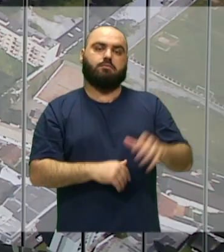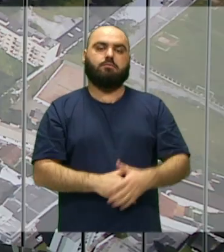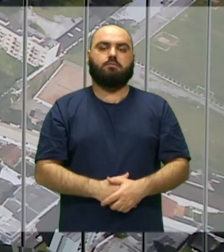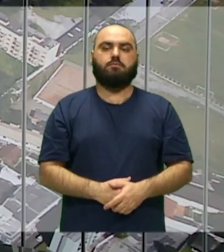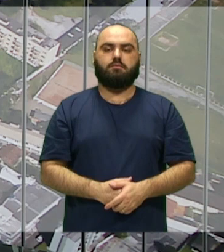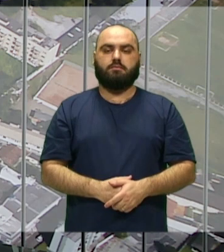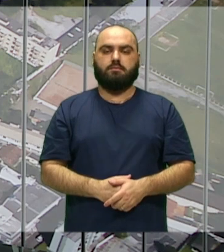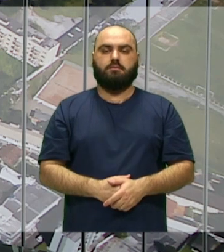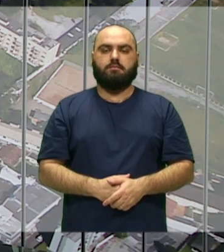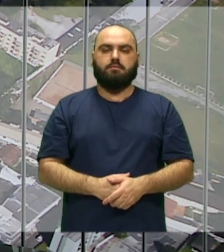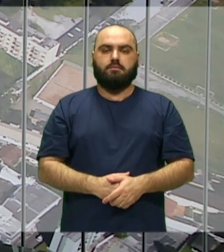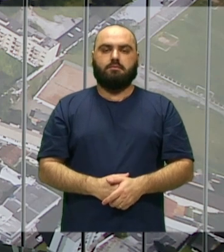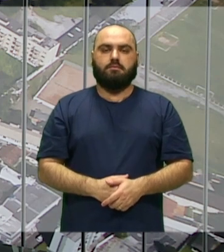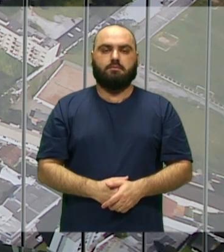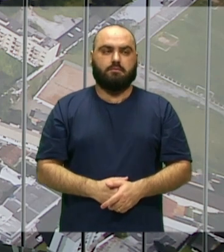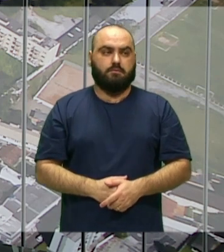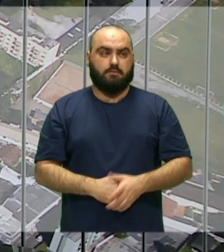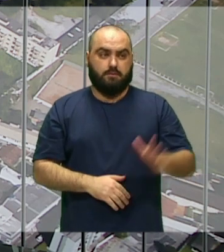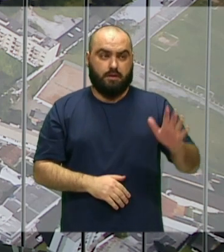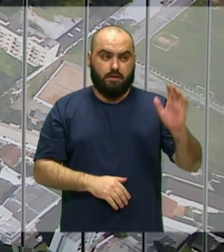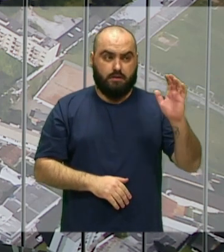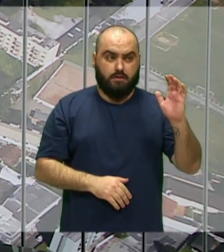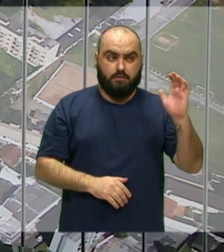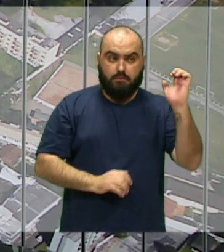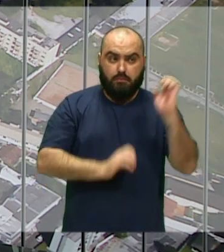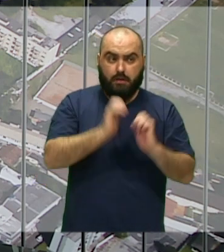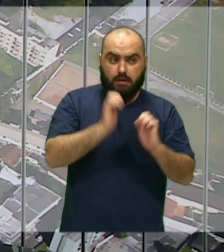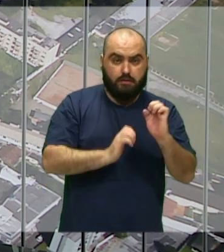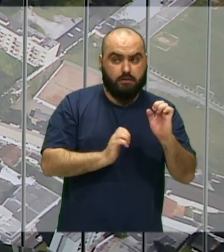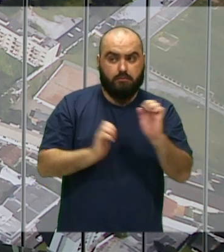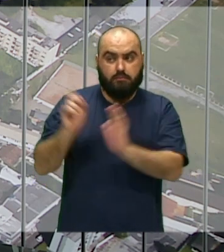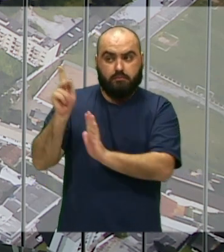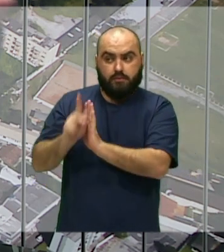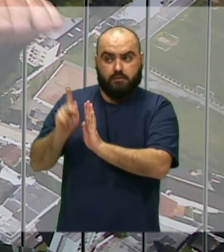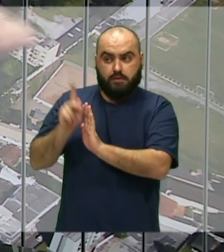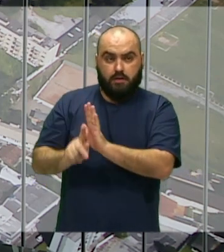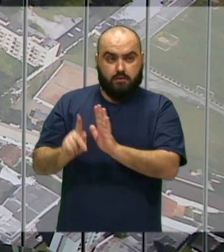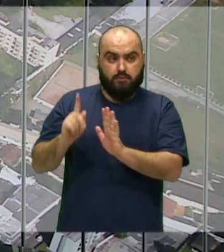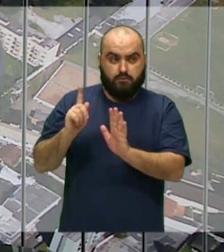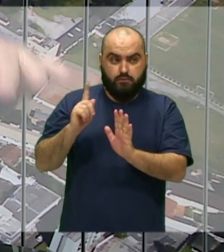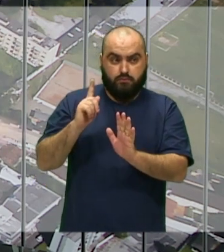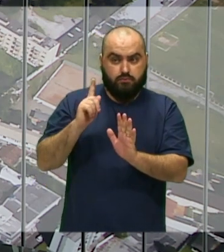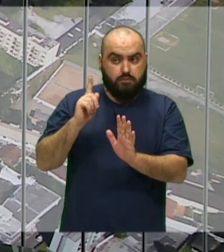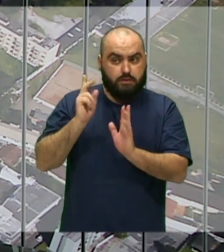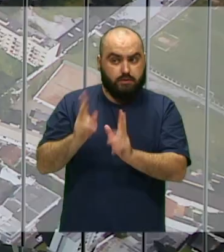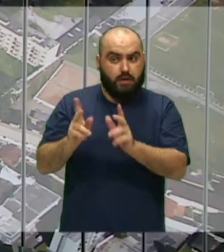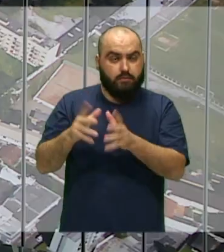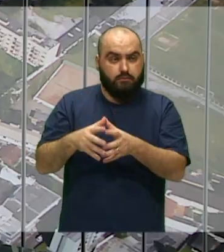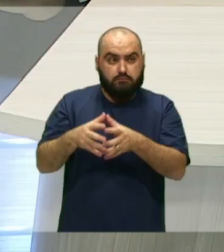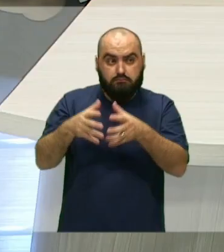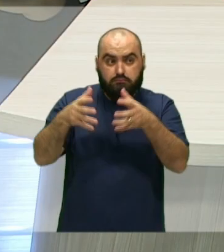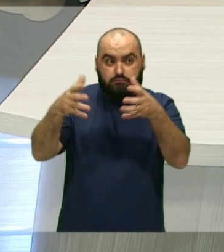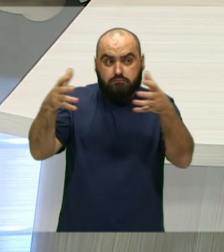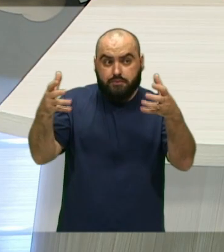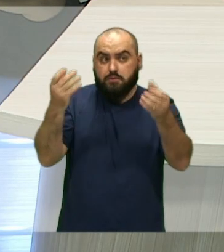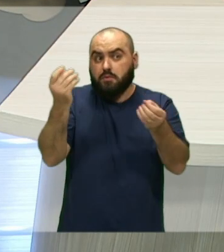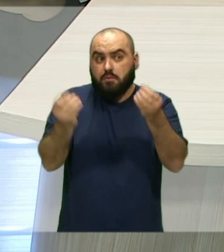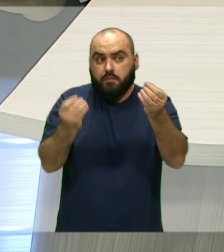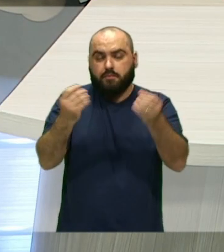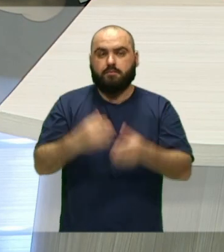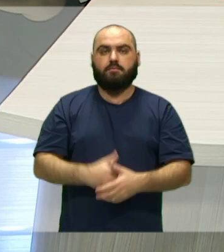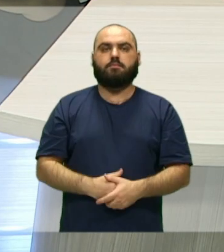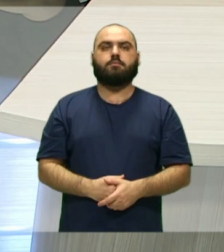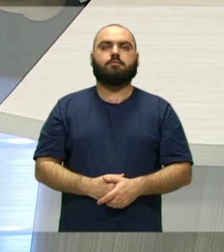número de empresas e projetos ele tem crescido o Itajaí já atingiu um patamar e e se mantém como que tá isso Uhum